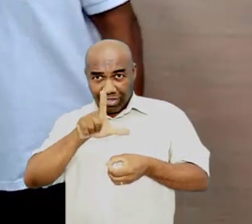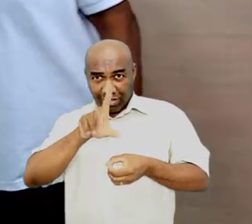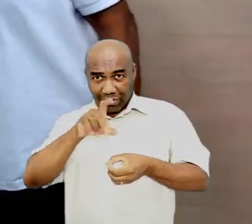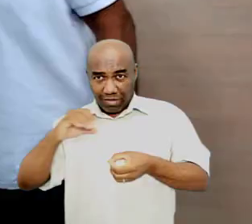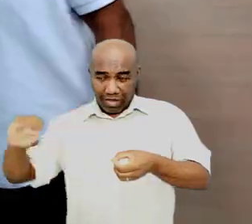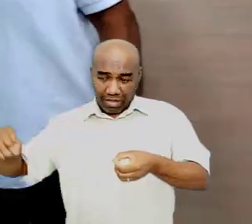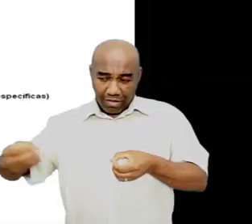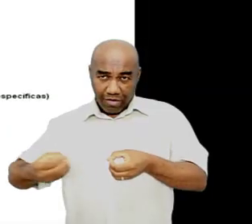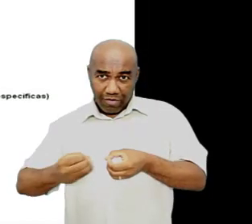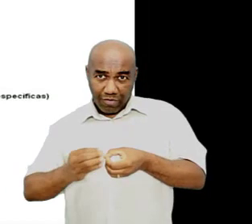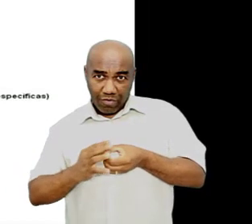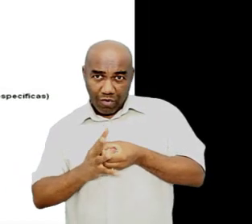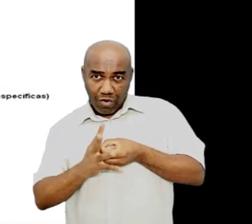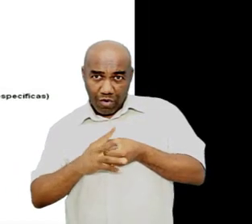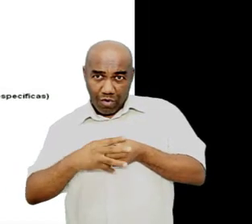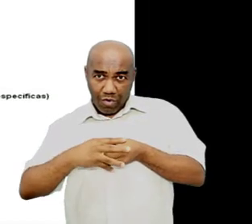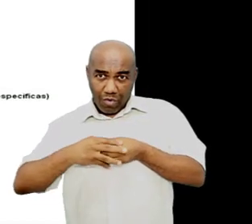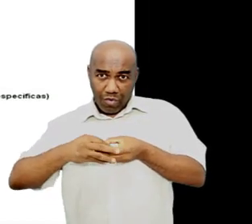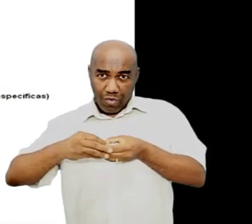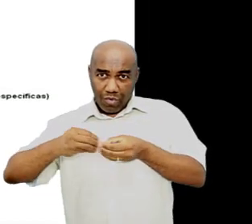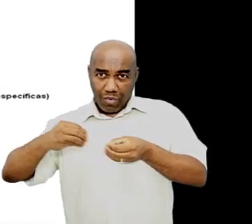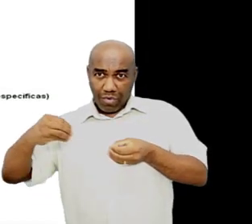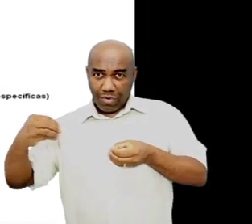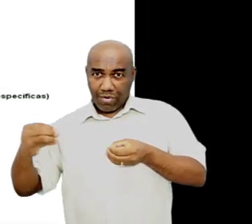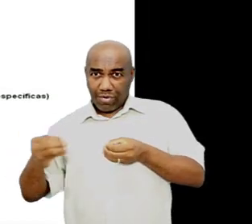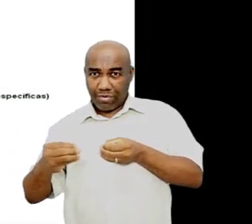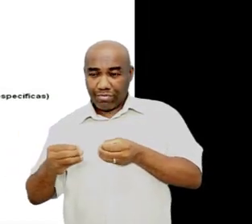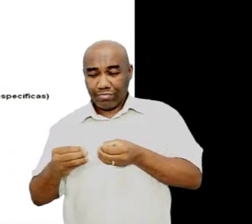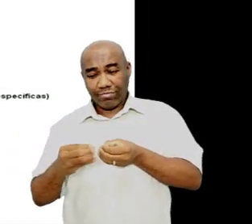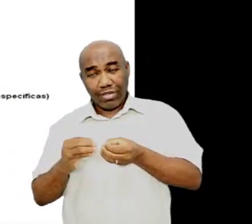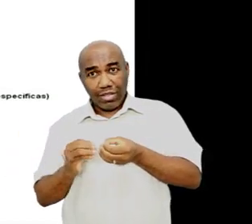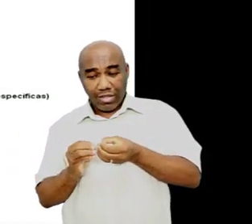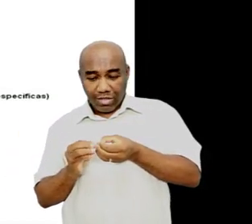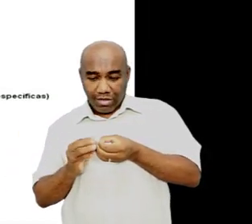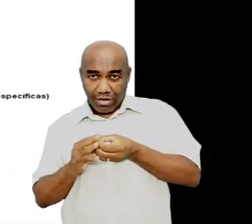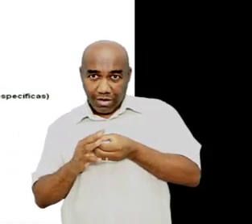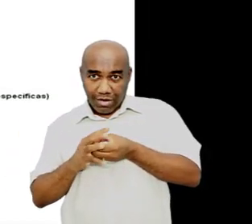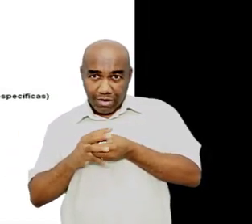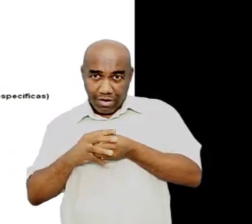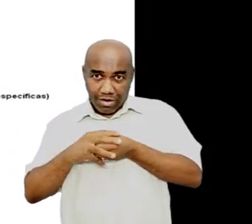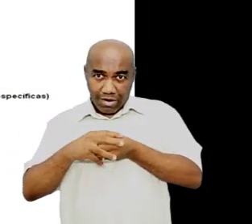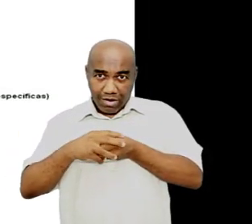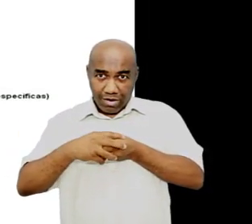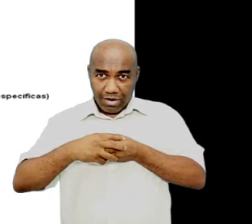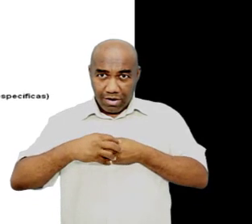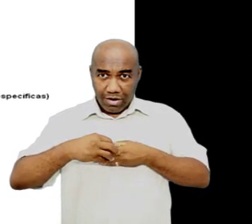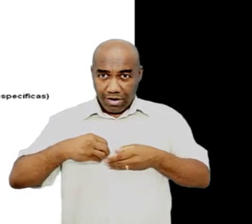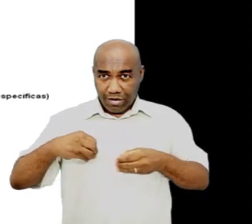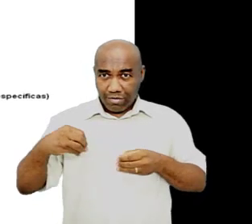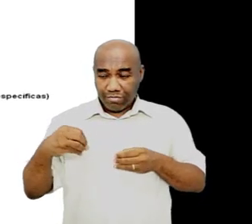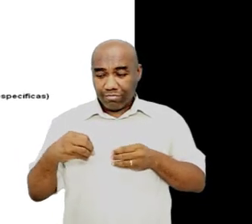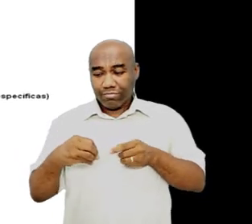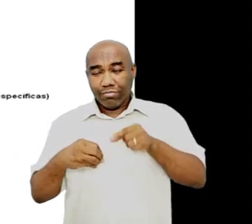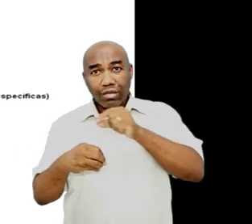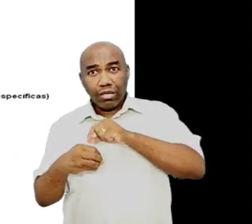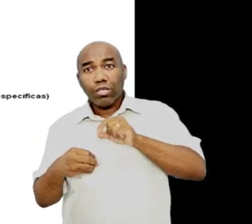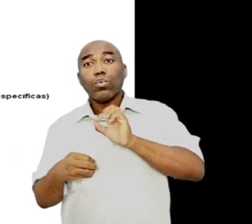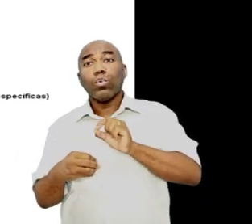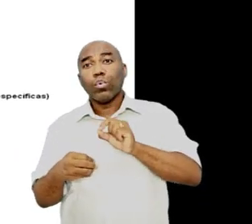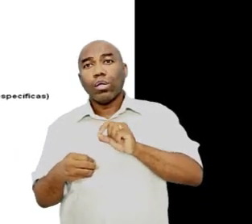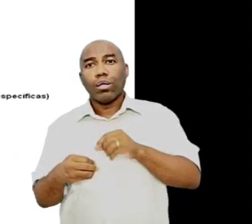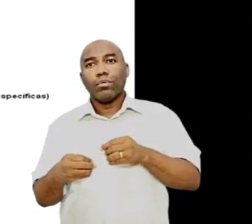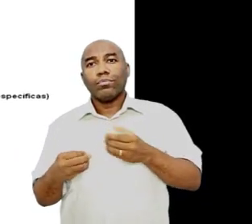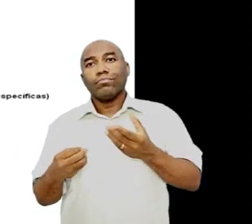vírus não envelopado contém capa, ou melhor dizendo, capsídeo, que é formado